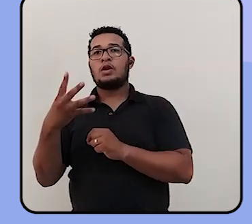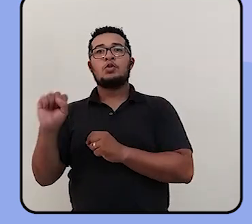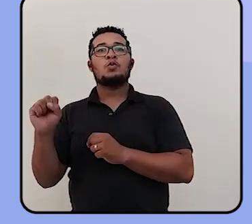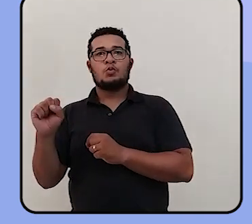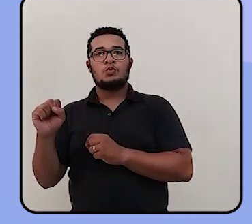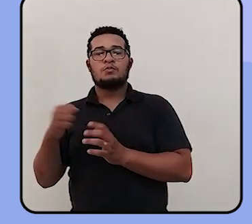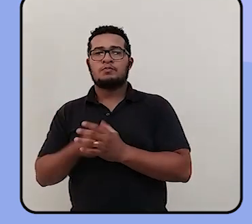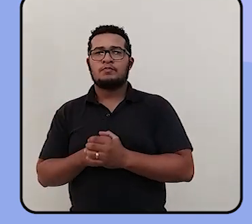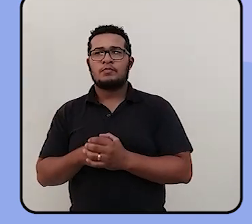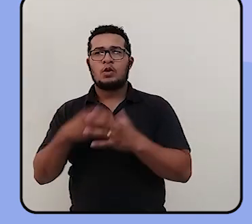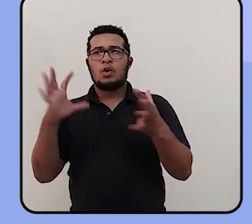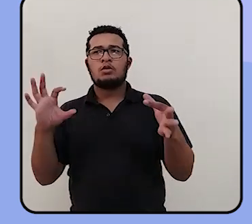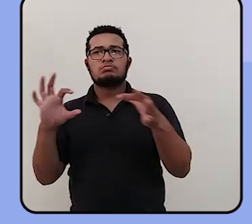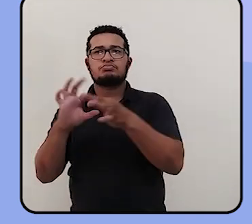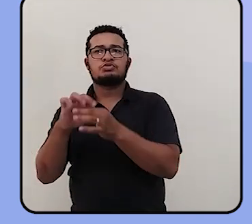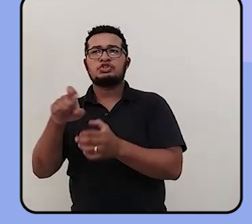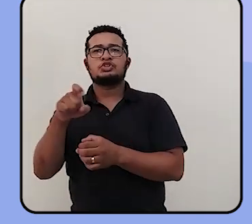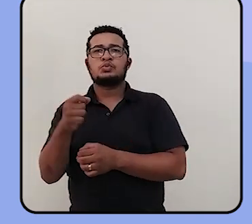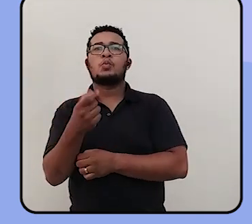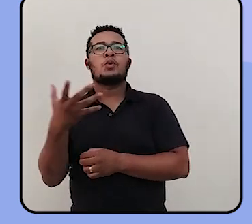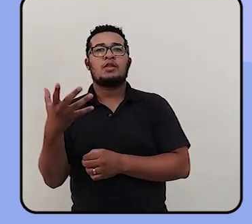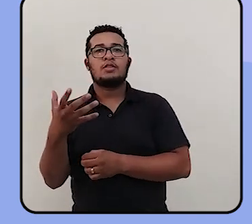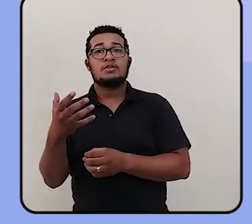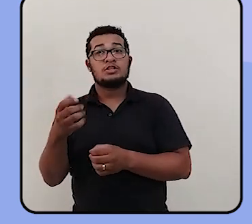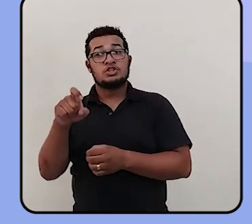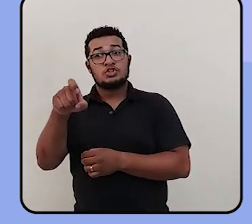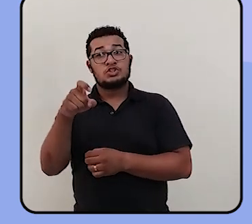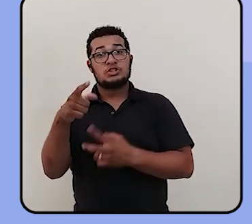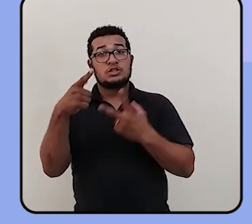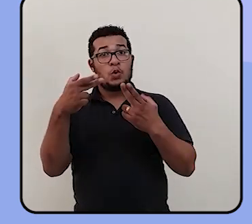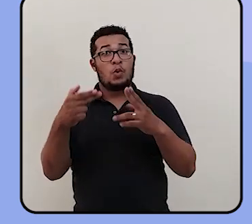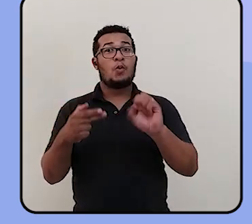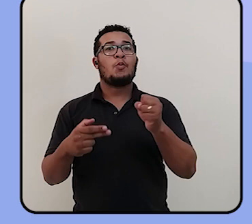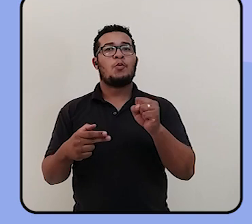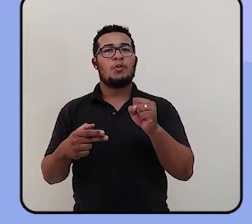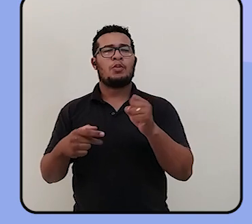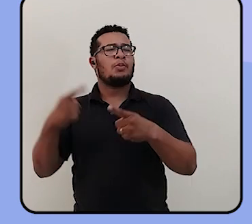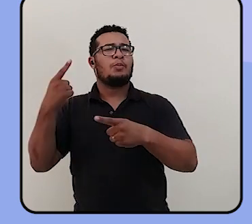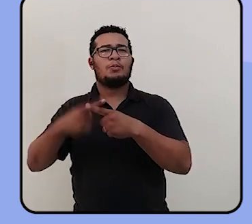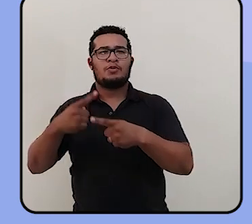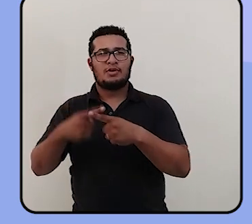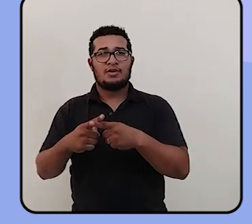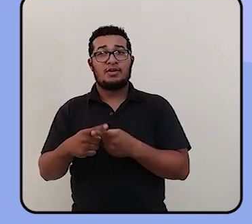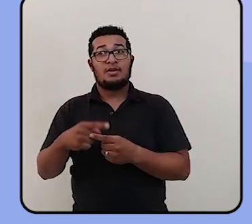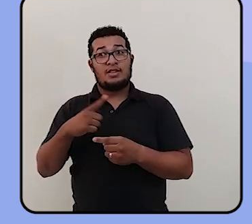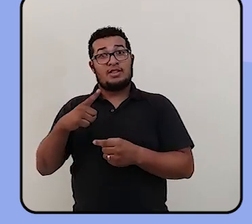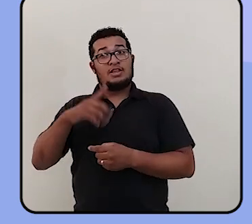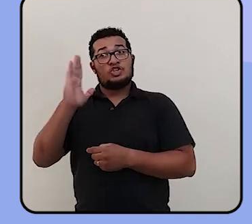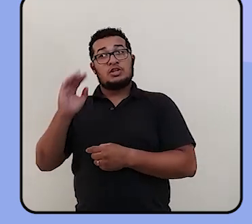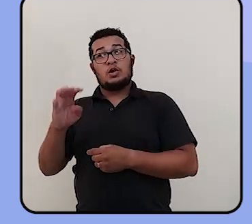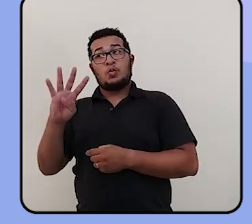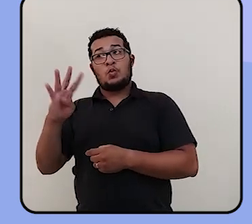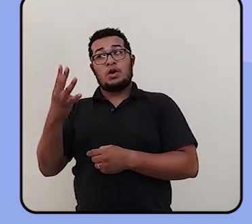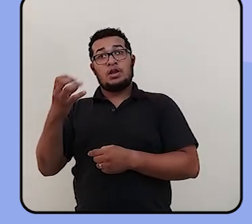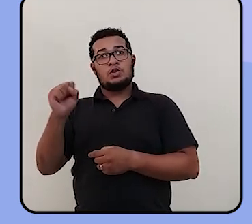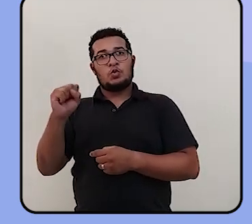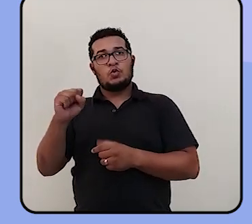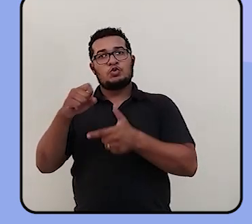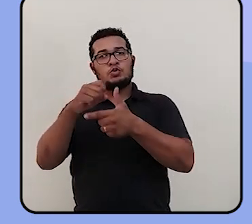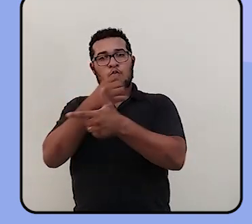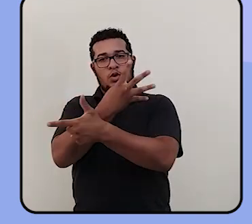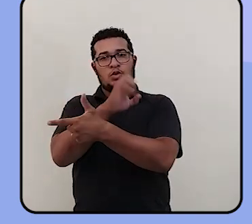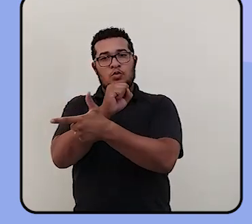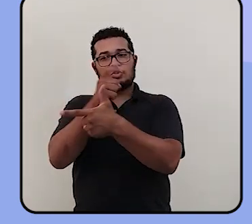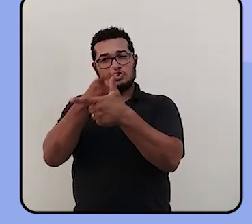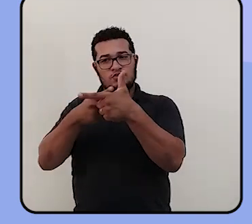igual a 48, qual é o valor de x, hein? X é igual a 8. Por quê? Porque você pegou 48 e